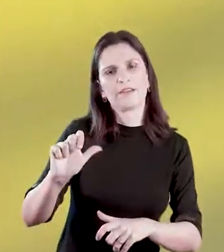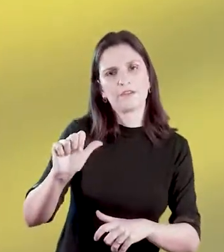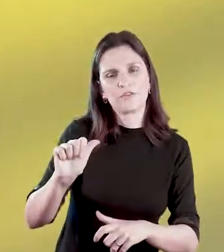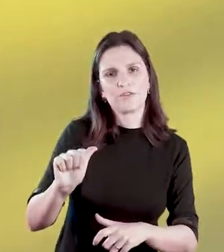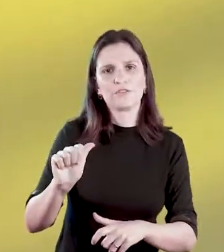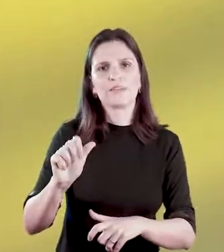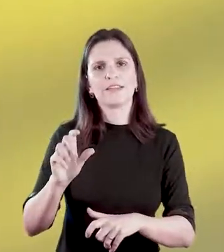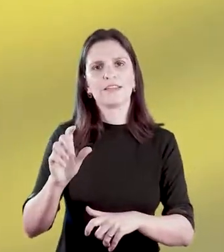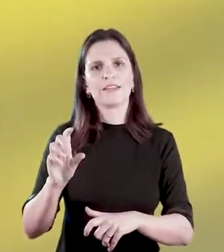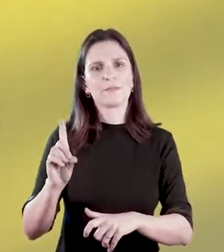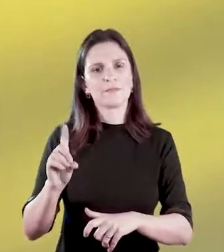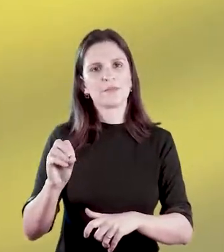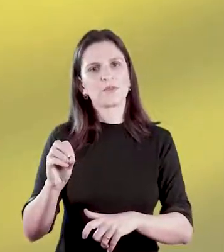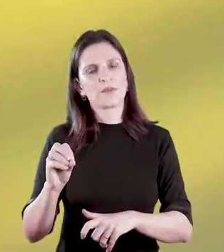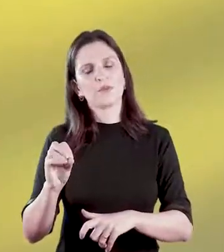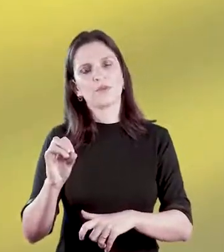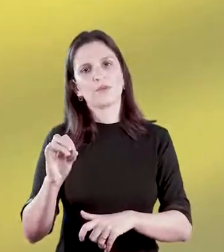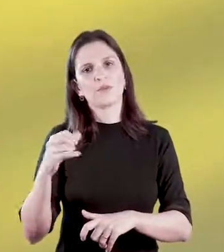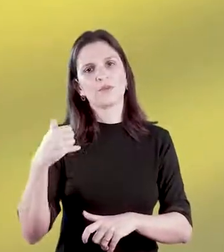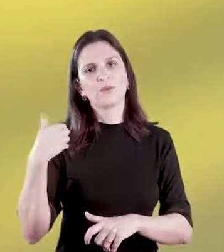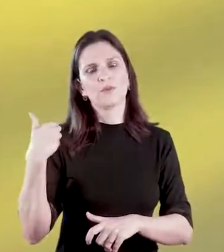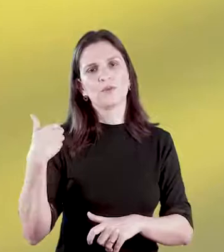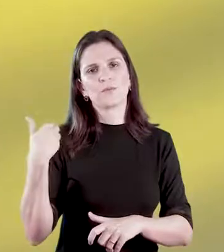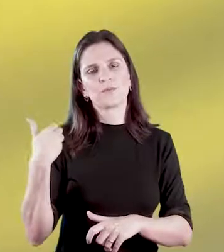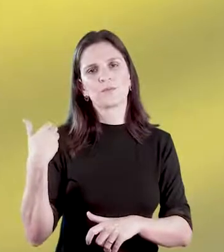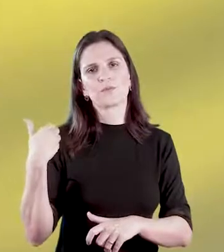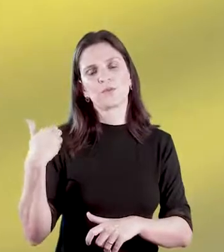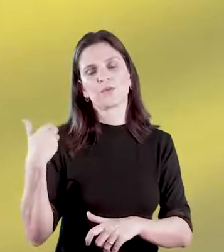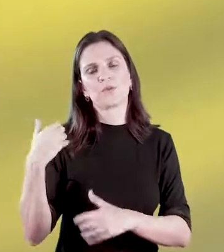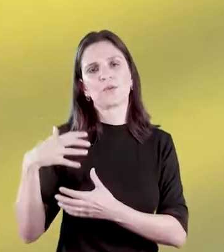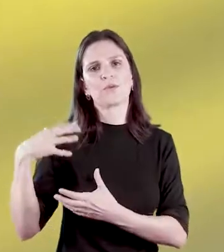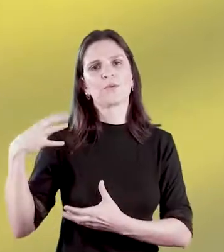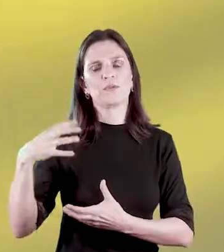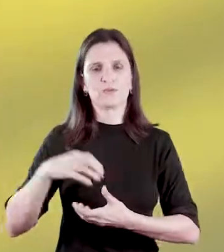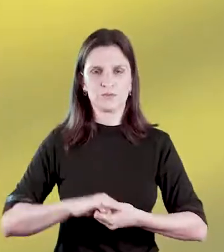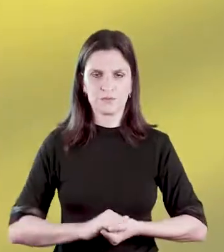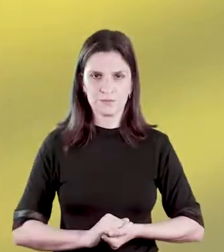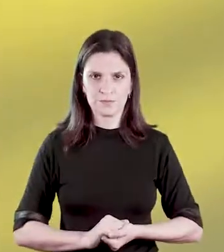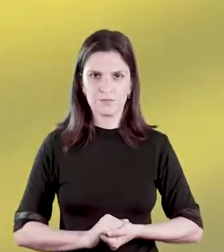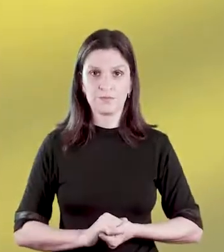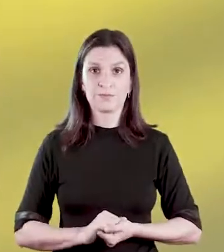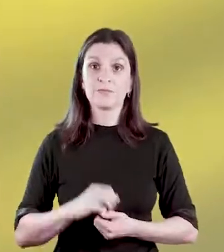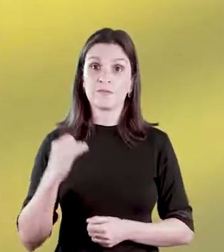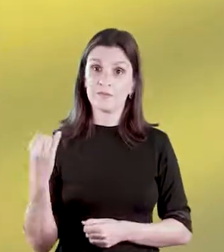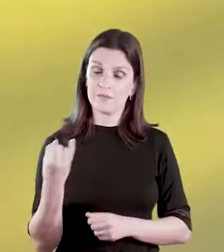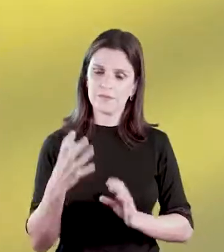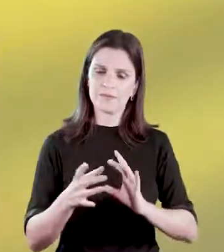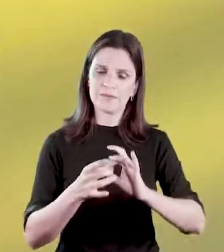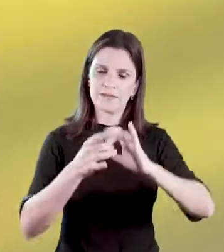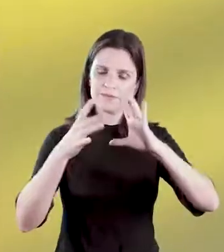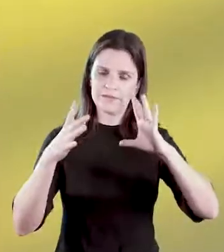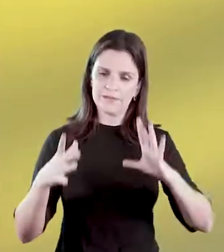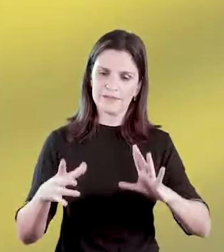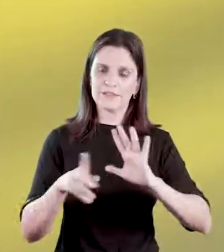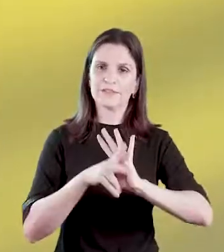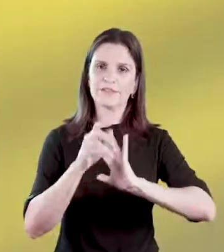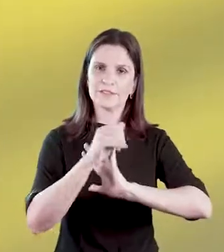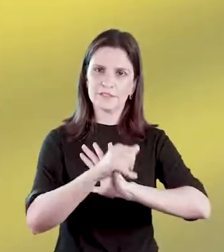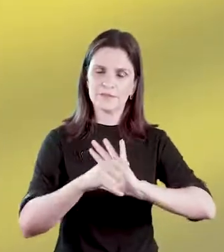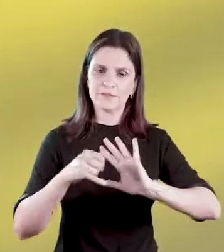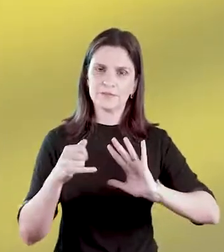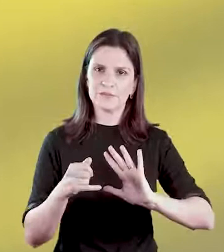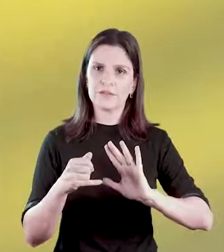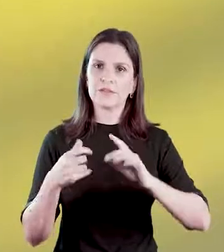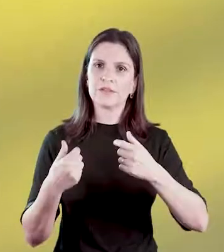E aí ele foi encaminhado com adentrou na fase de execução dos projetos para poder liberação de